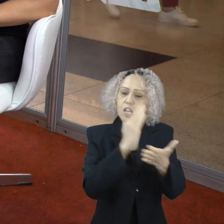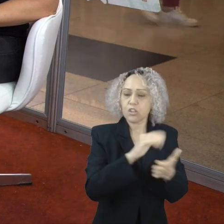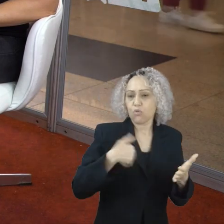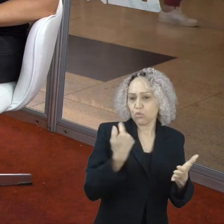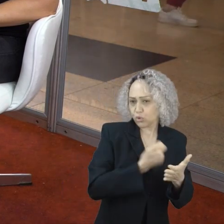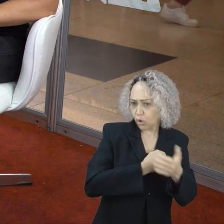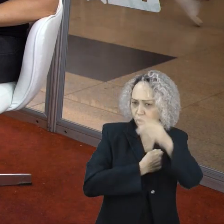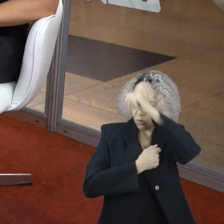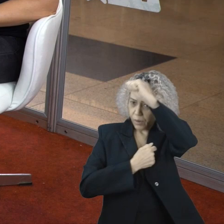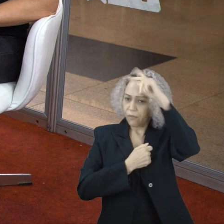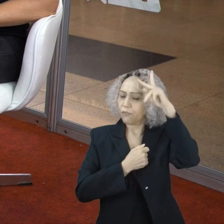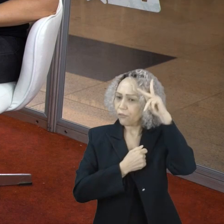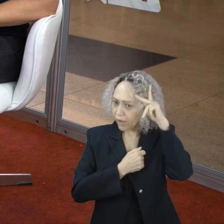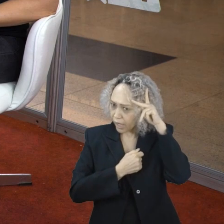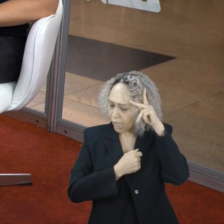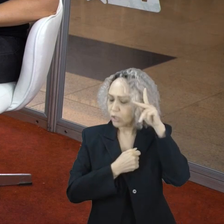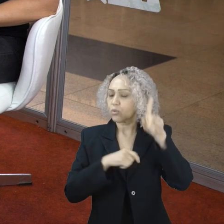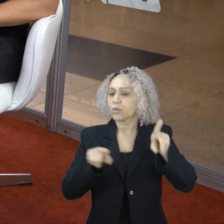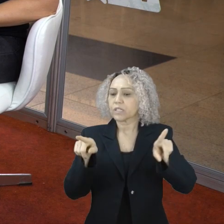prefeitos, mas também aumentar